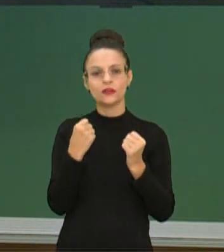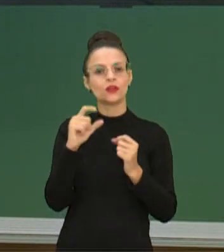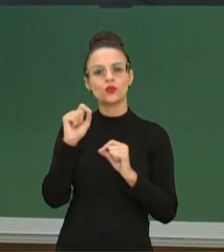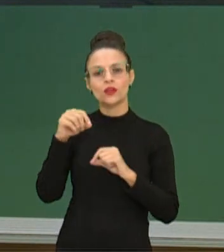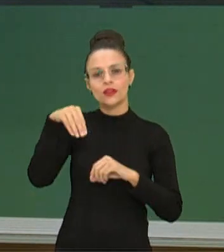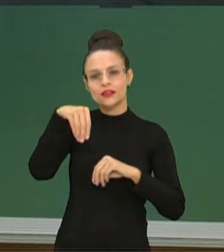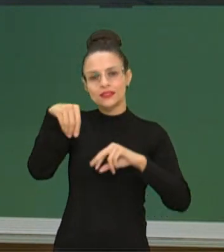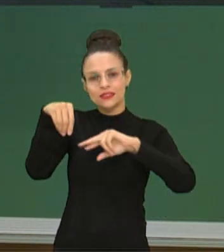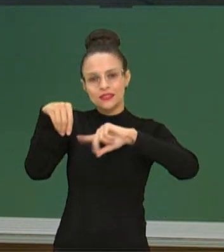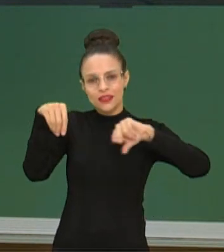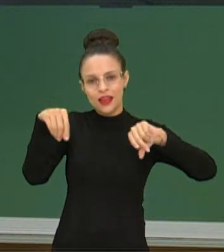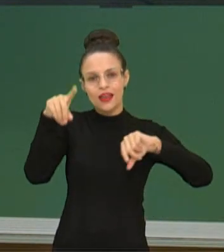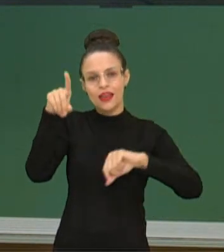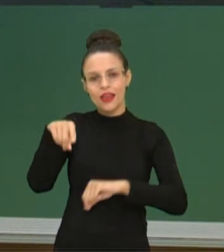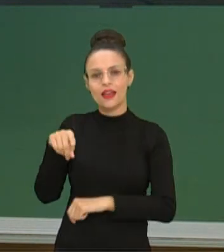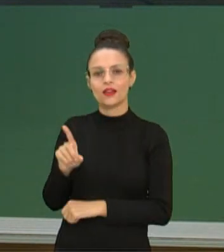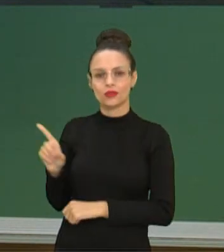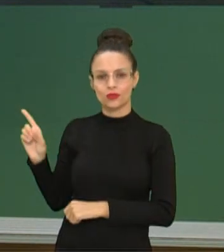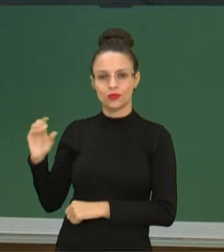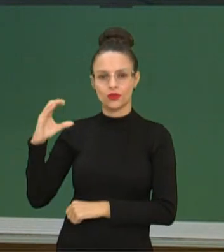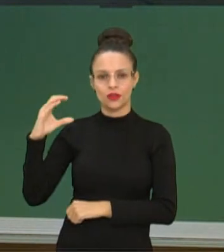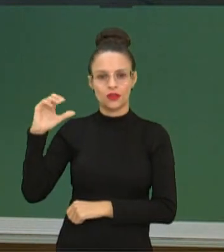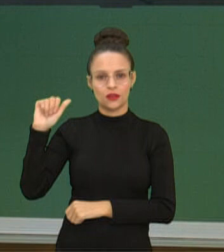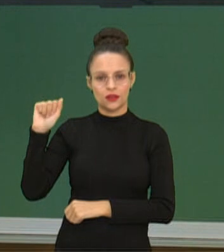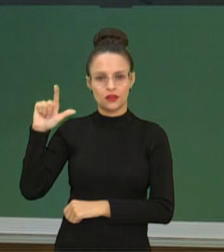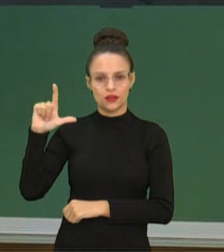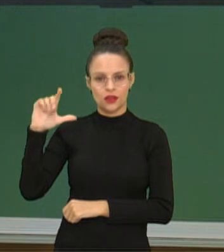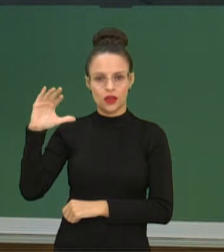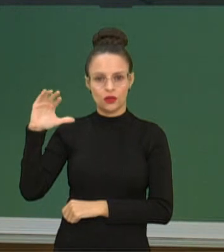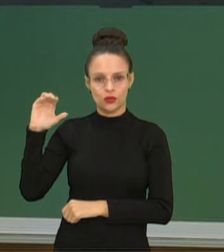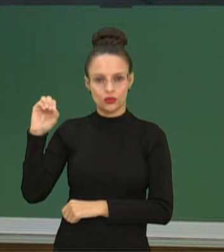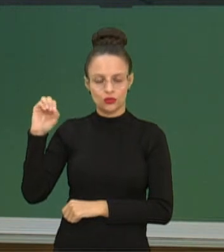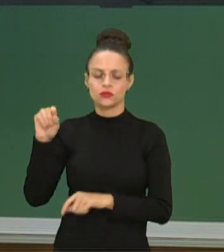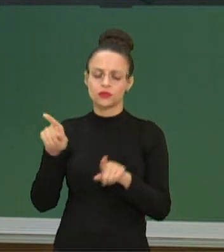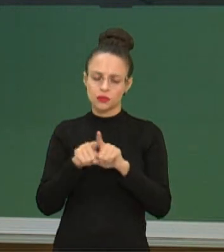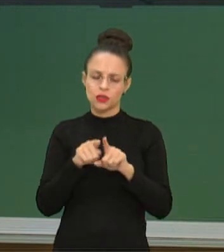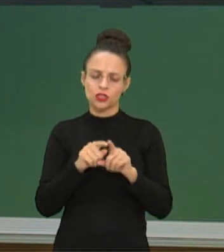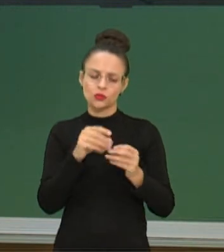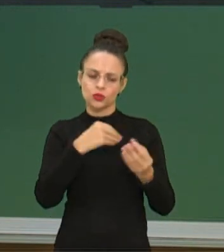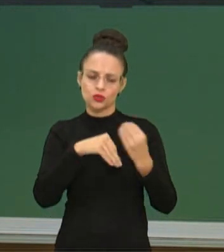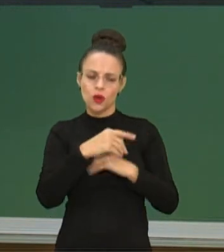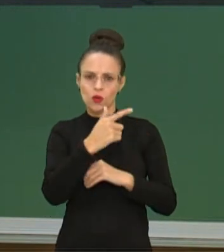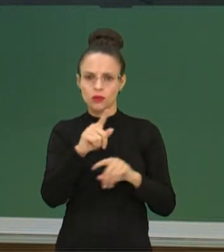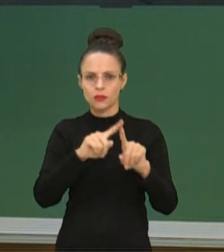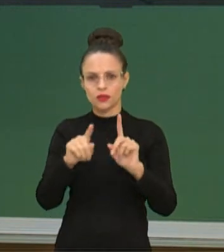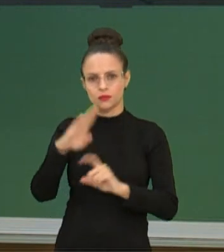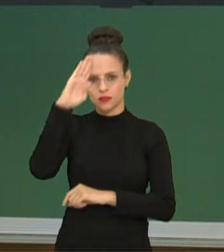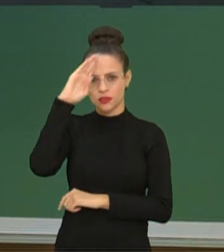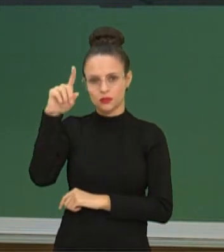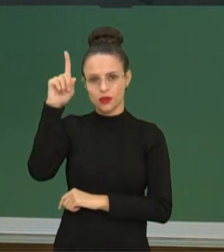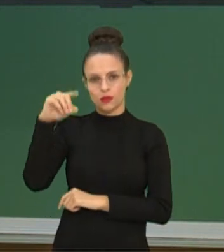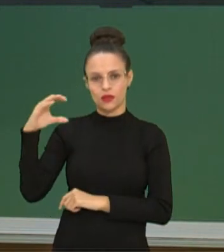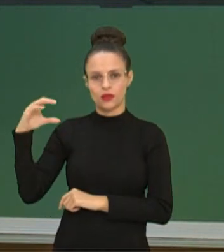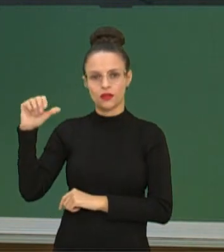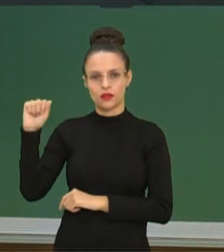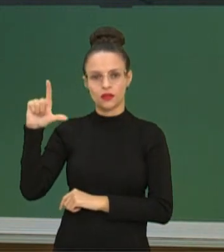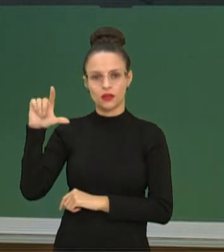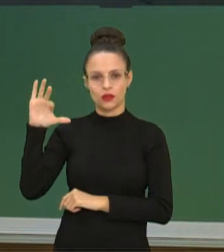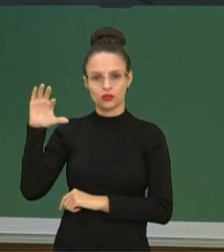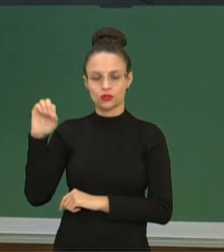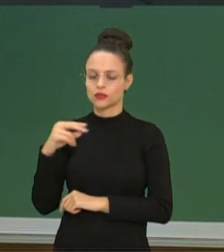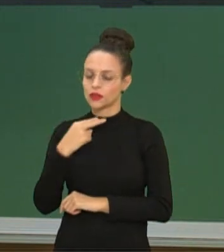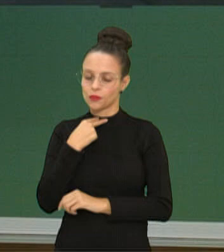é o cálcio, certo? É o cálcio juntamente, né, com alguns outros, mas o principal é o cálcio, tá? Não